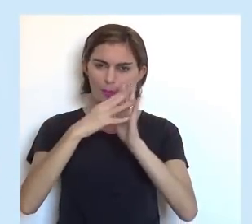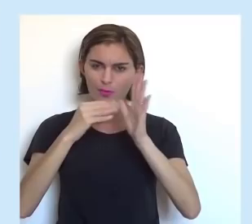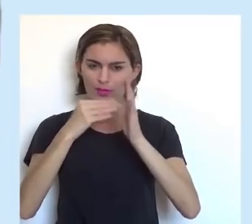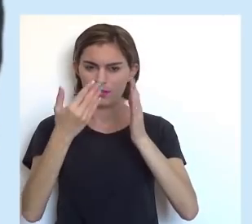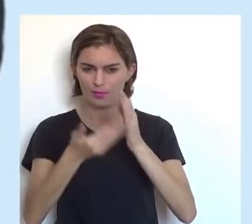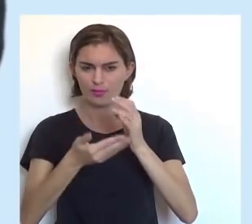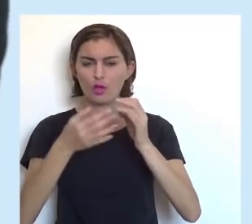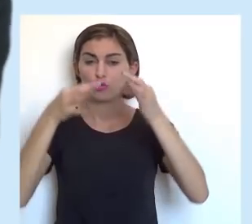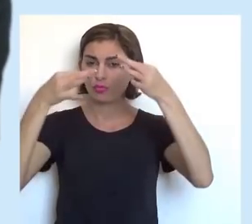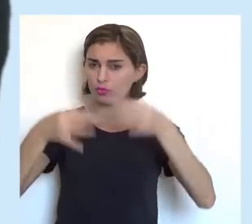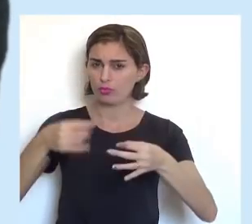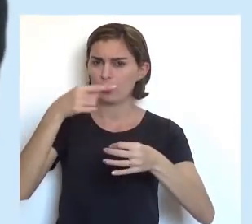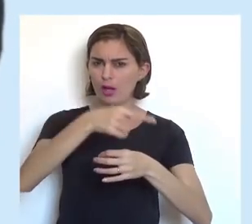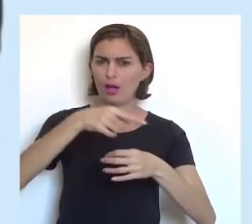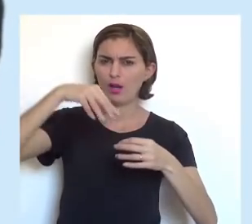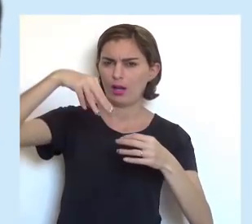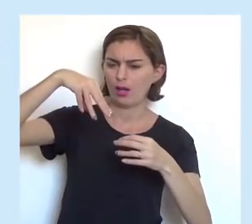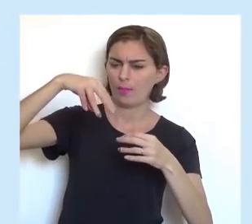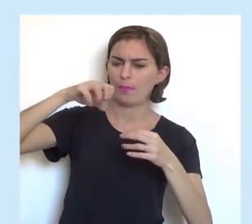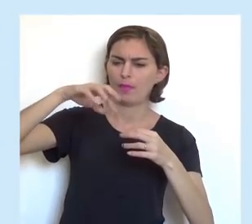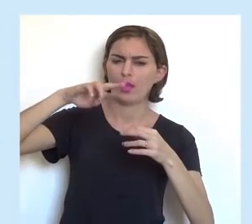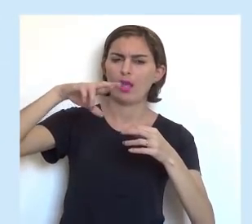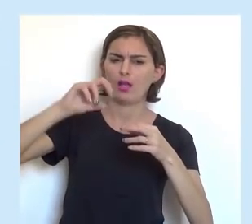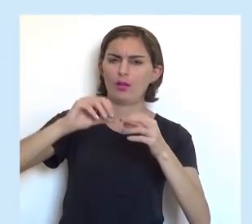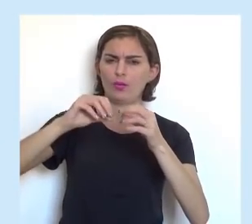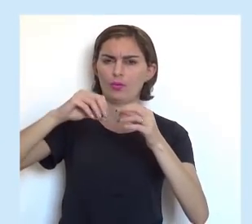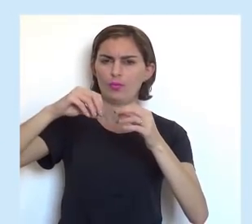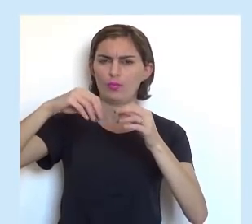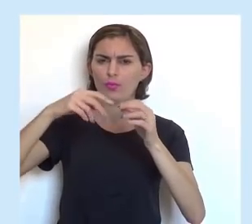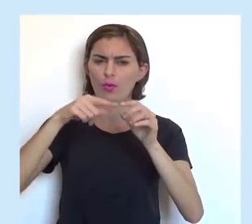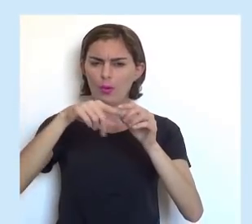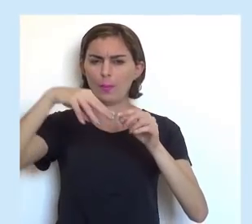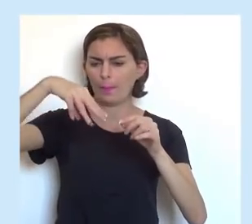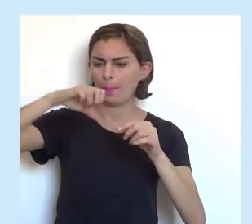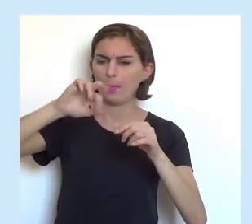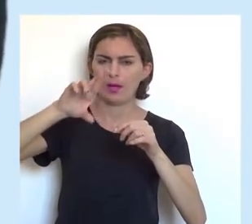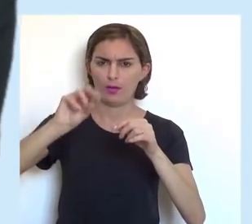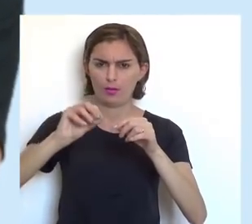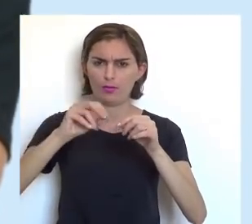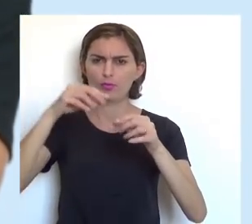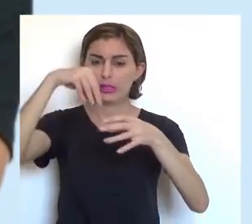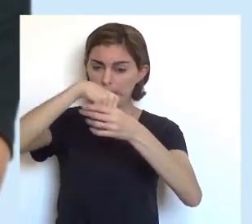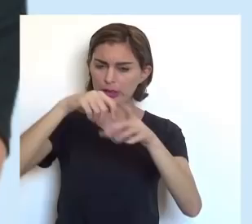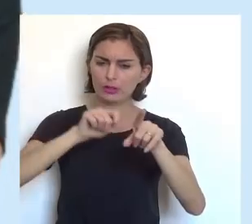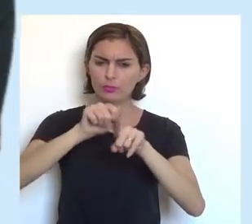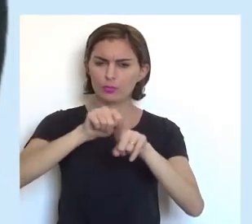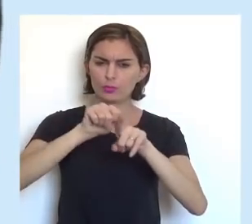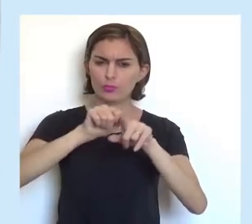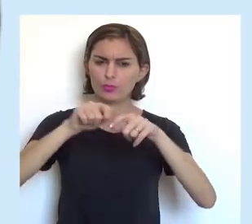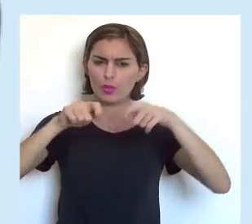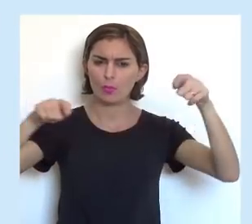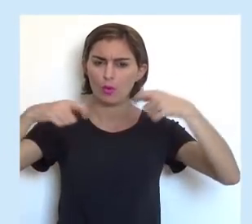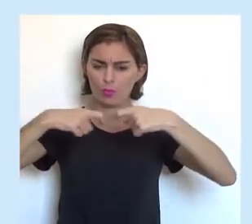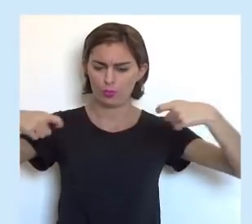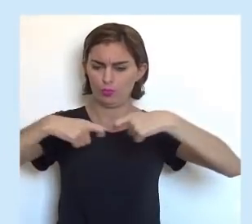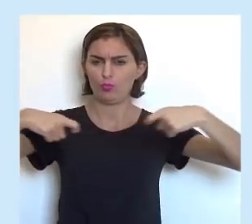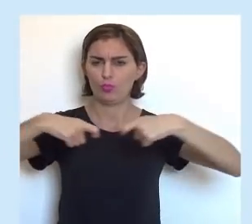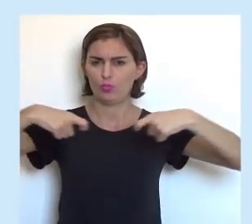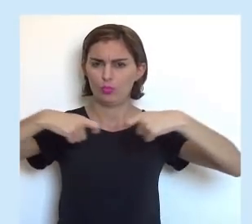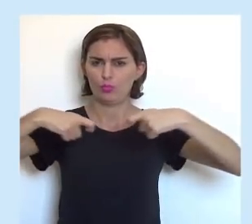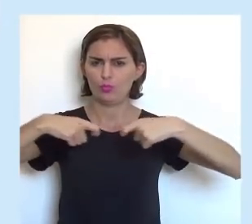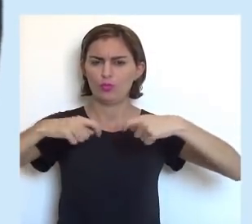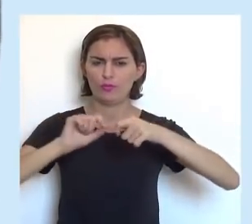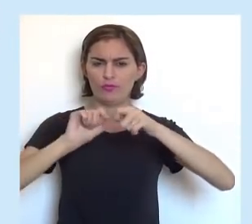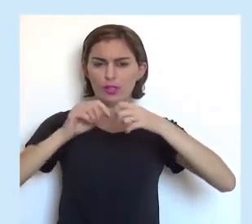isopreno. Justamente é o mero da borracha natural. Esse mero é que se repete várias vezes constituindo